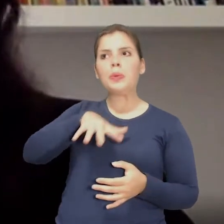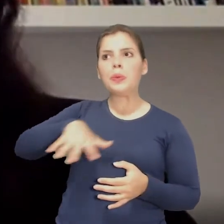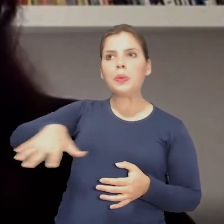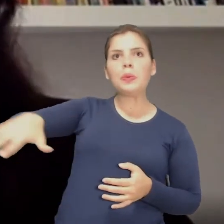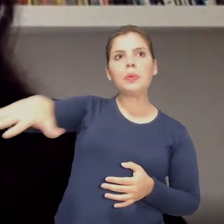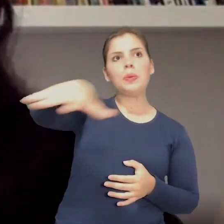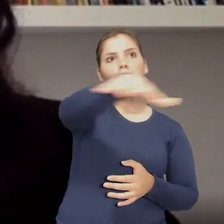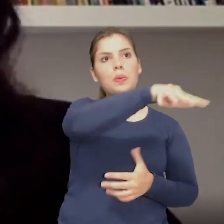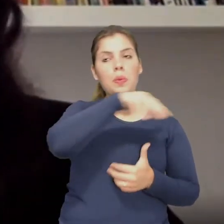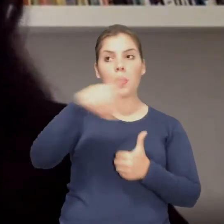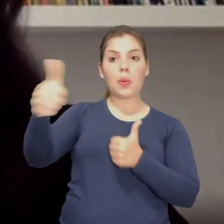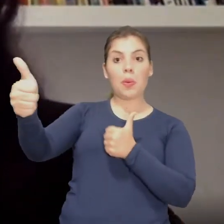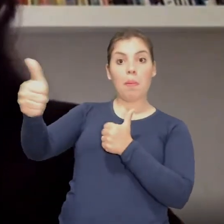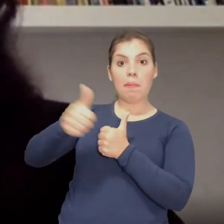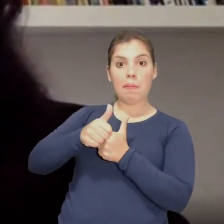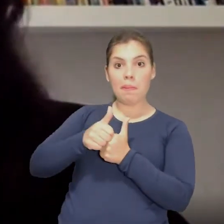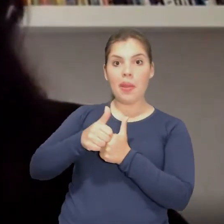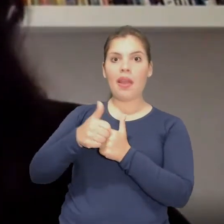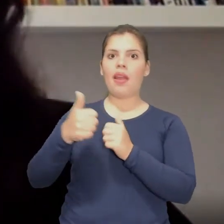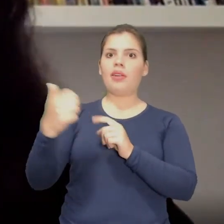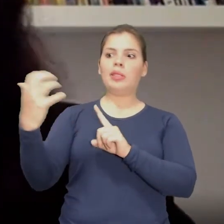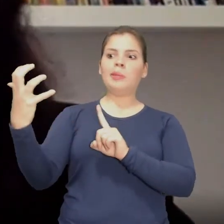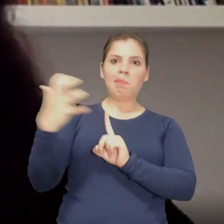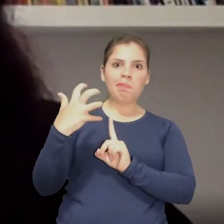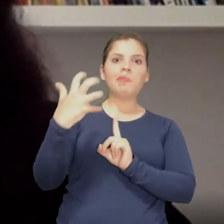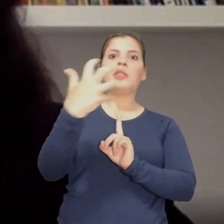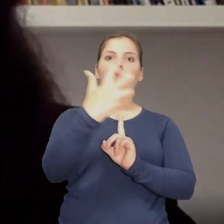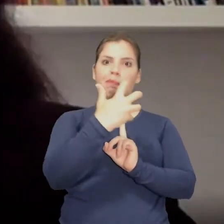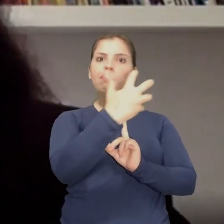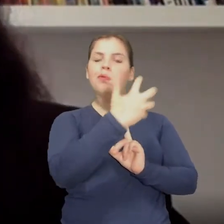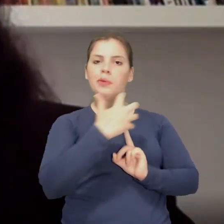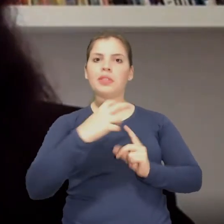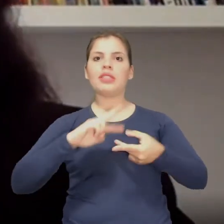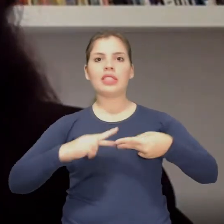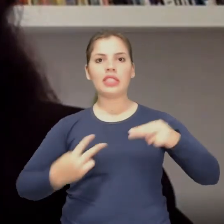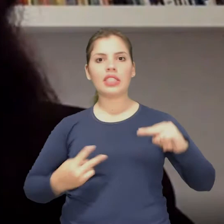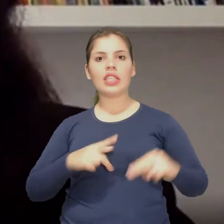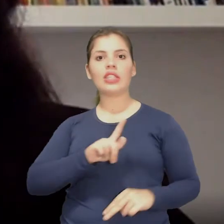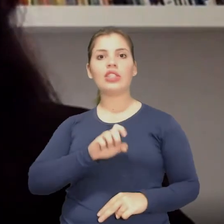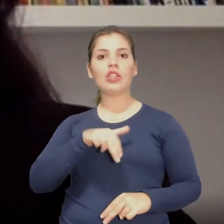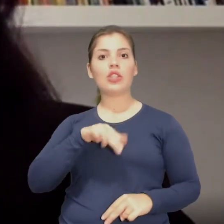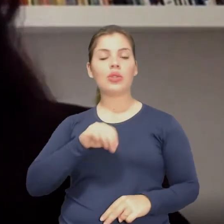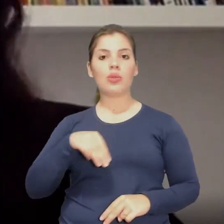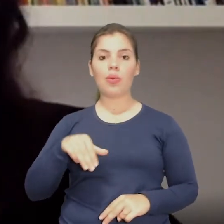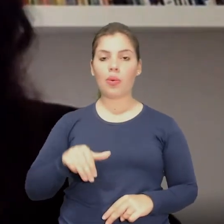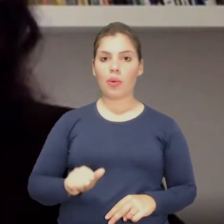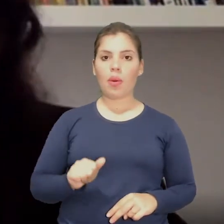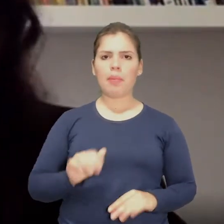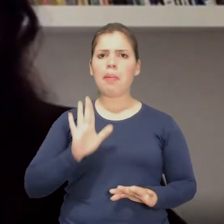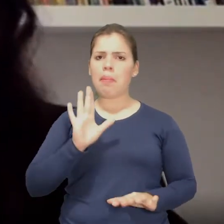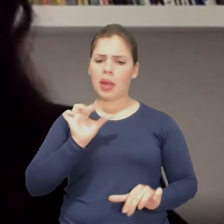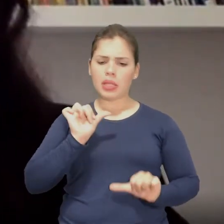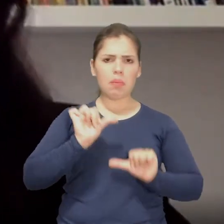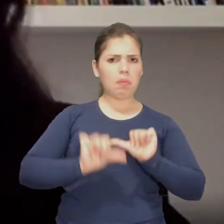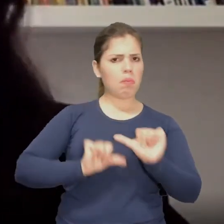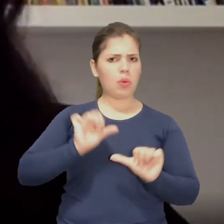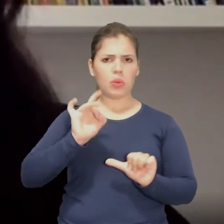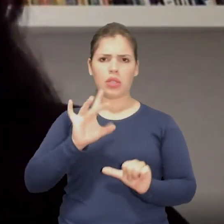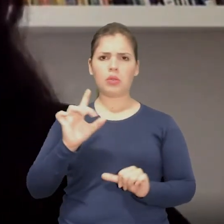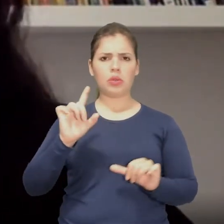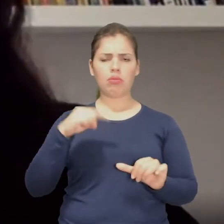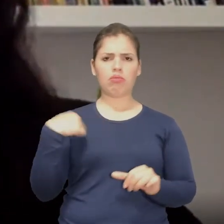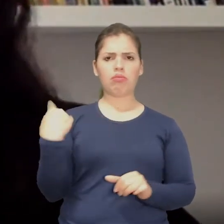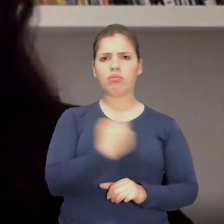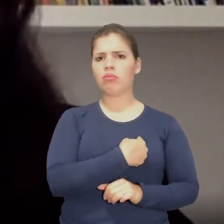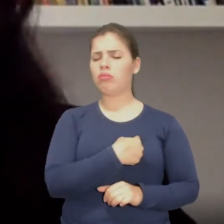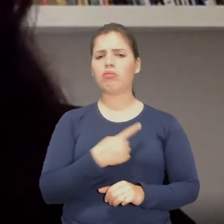ser expresso e o que não vai ser expresso da nossa genética, do nosso genoma. E essa modificação, ela não